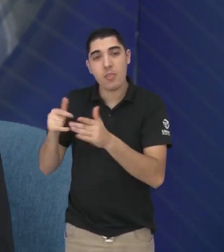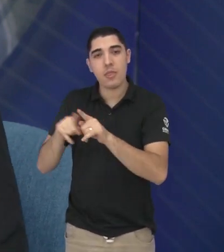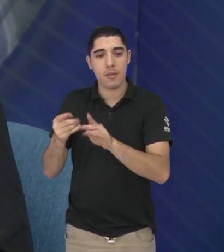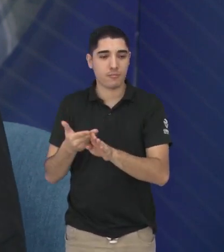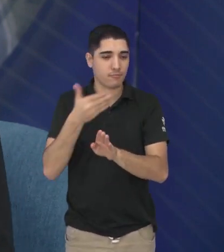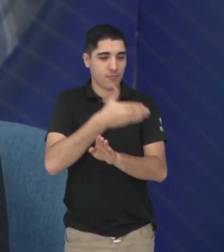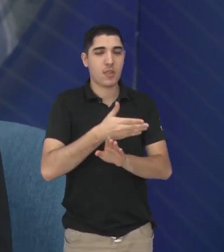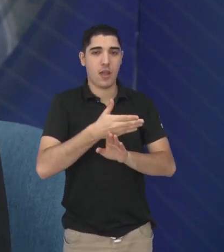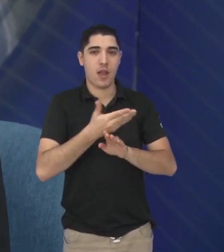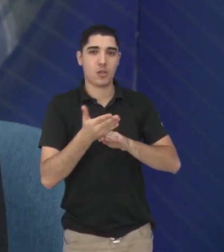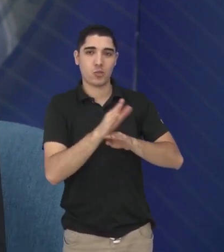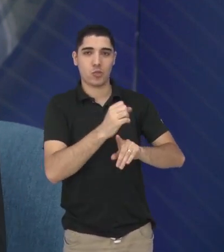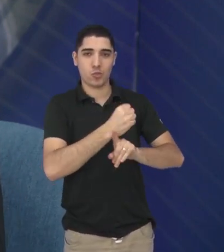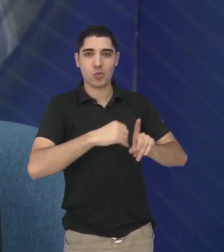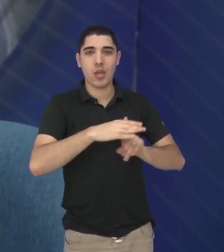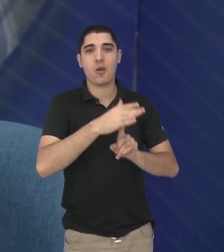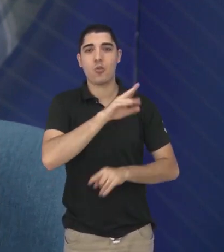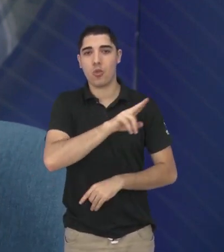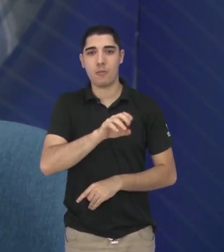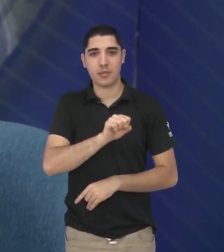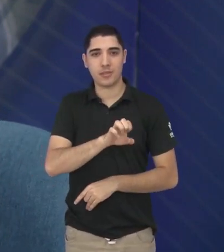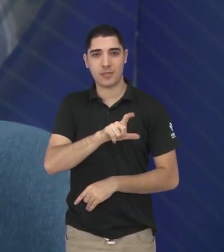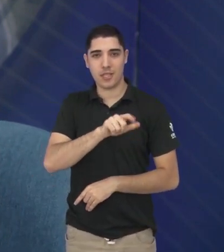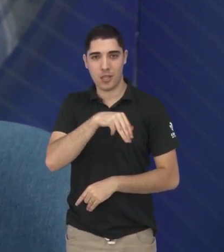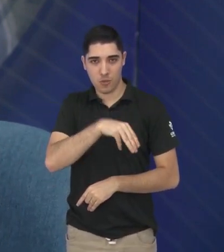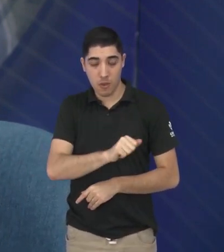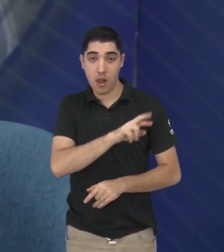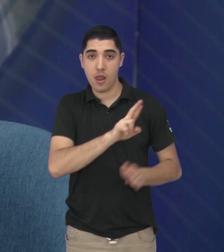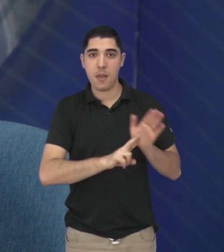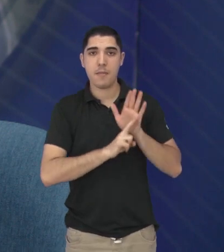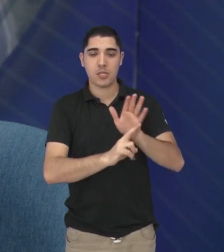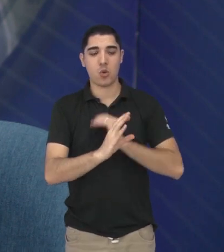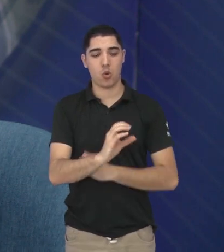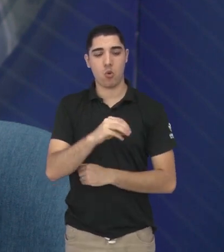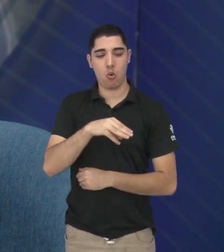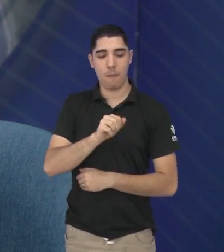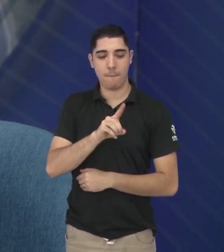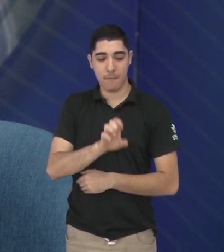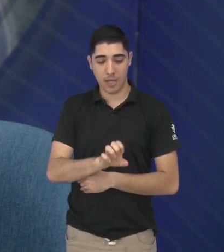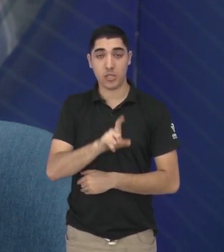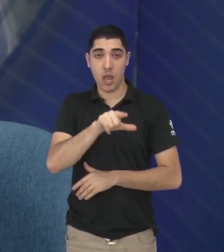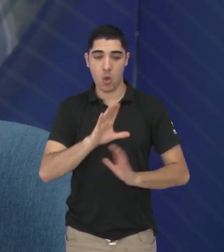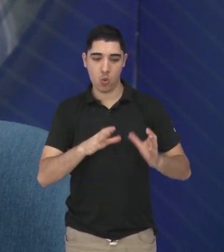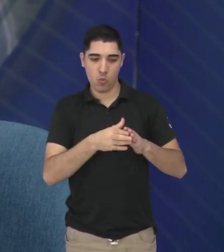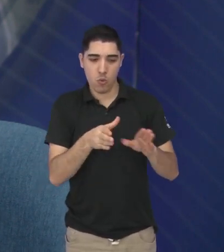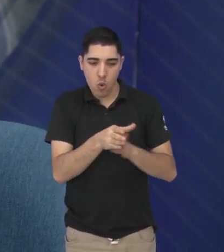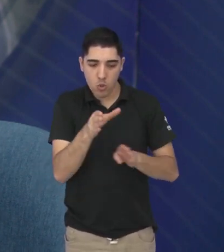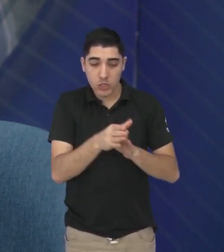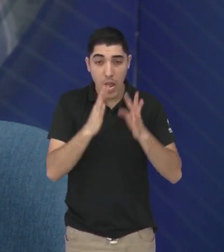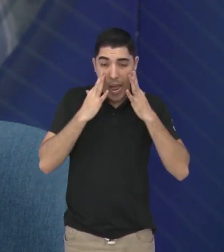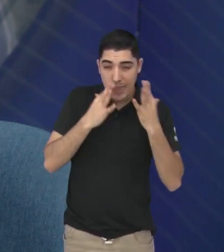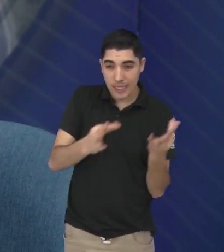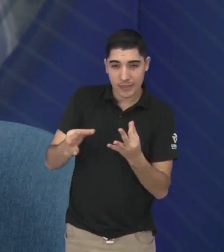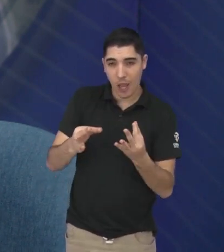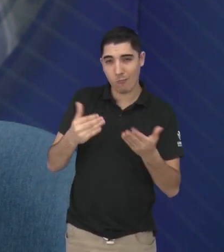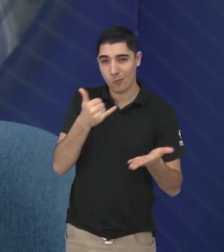também a assistente social Selma Carvalho, que também é representante do COMAD, que é o Conselho Municipal de Atenção às Drogas aqui de São